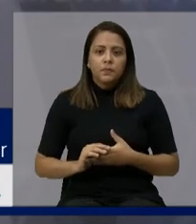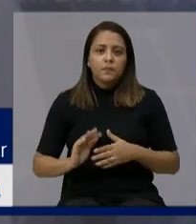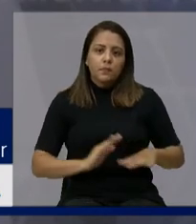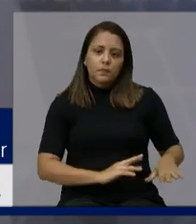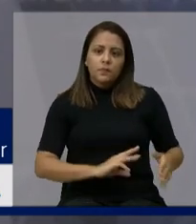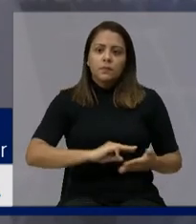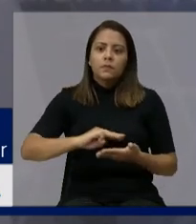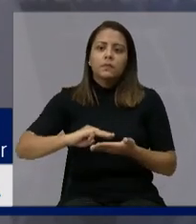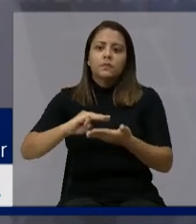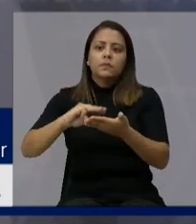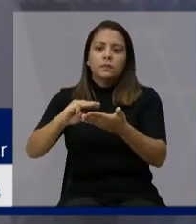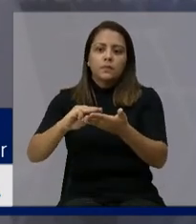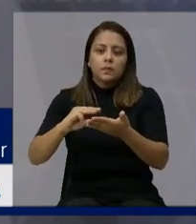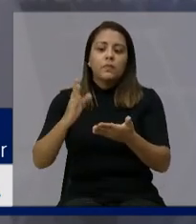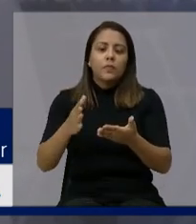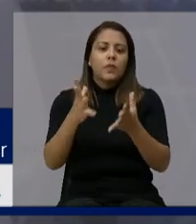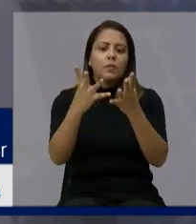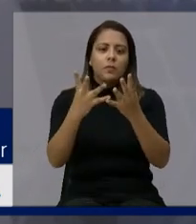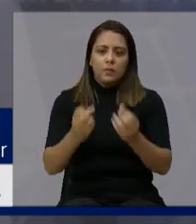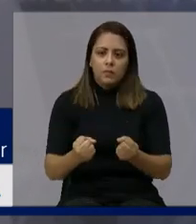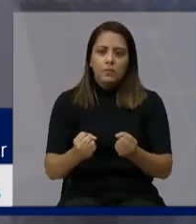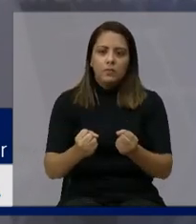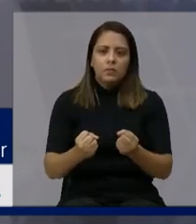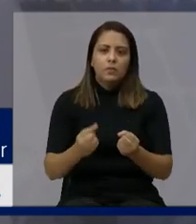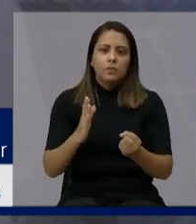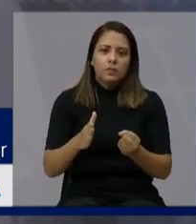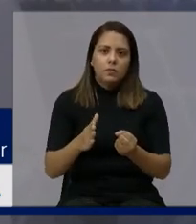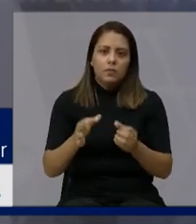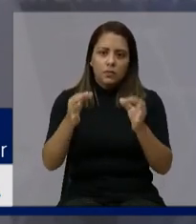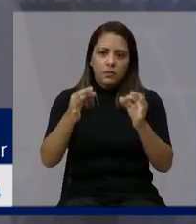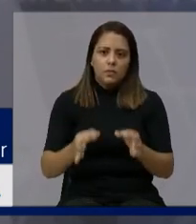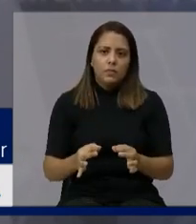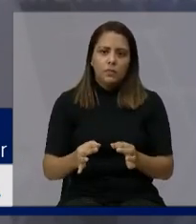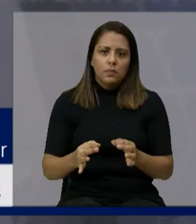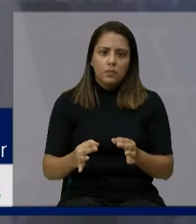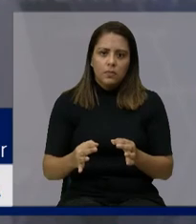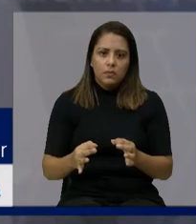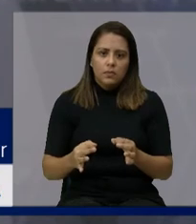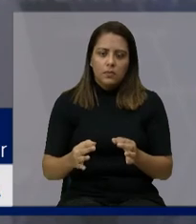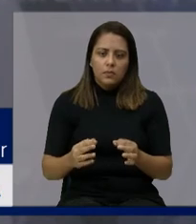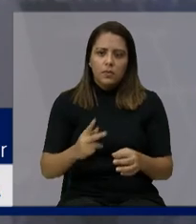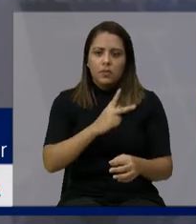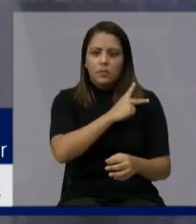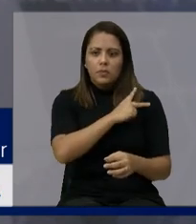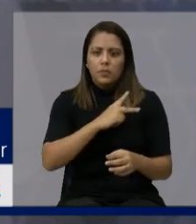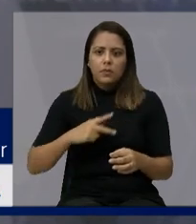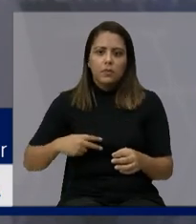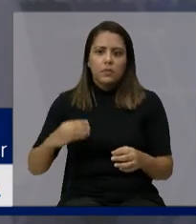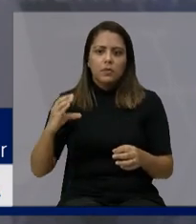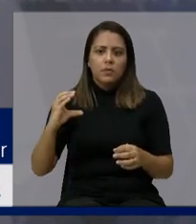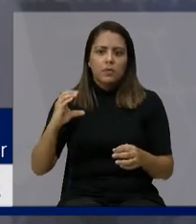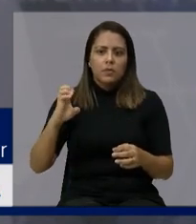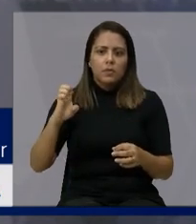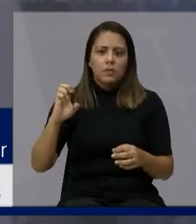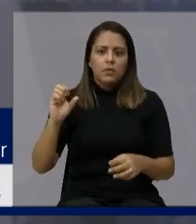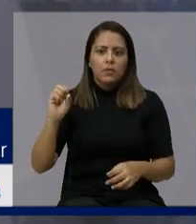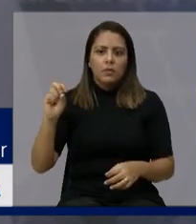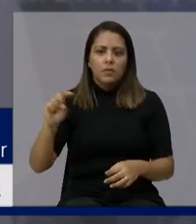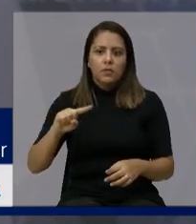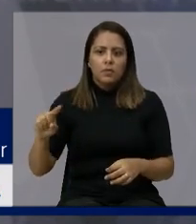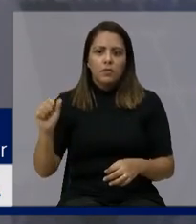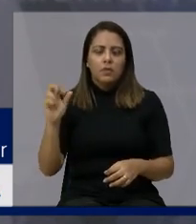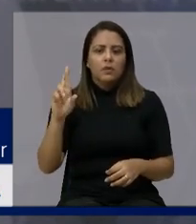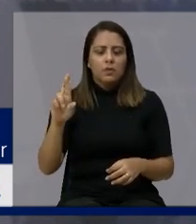foi solicitada pelo presidente César Horta, que é do Departamento Jurídico. Essa